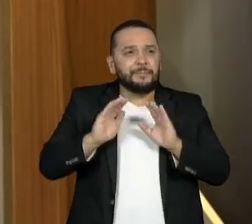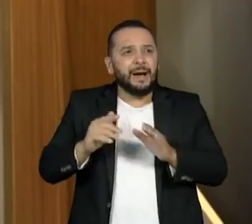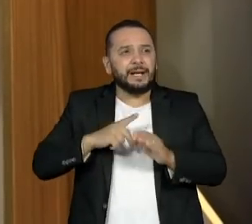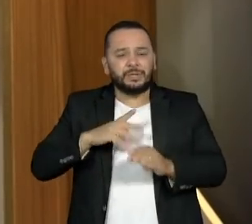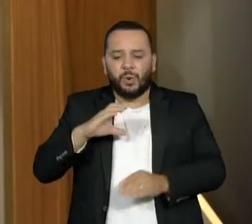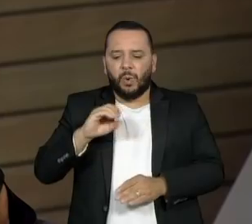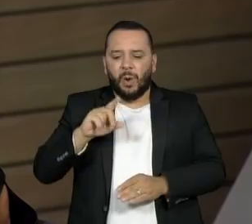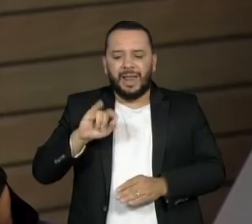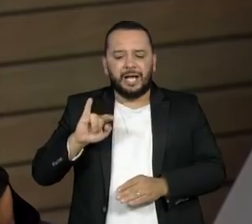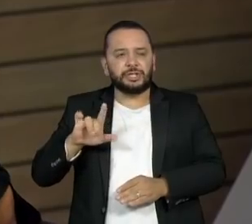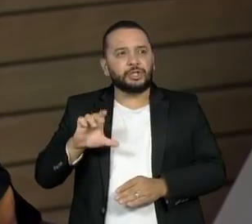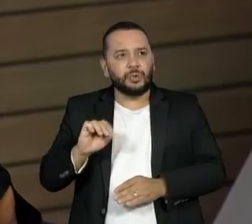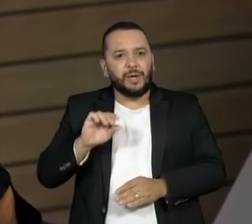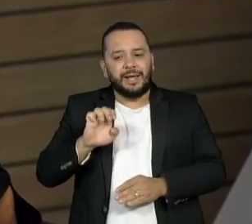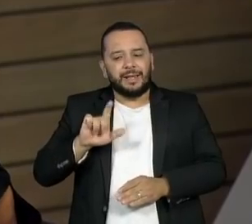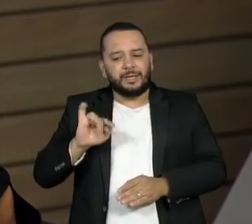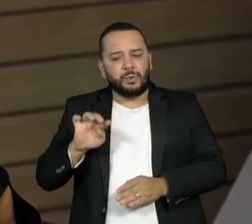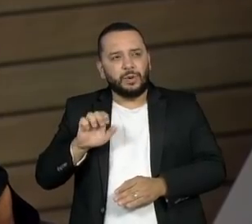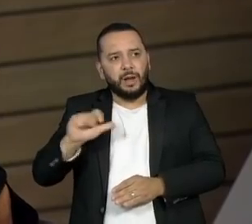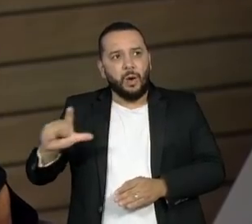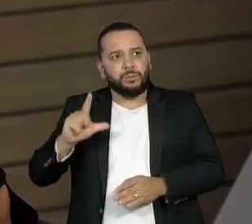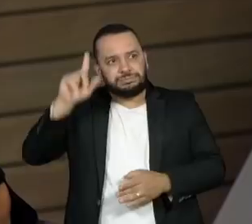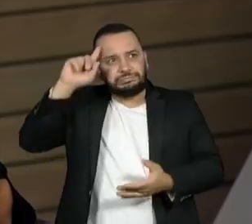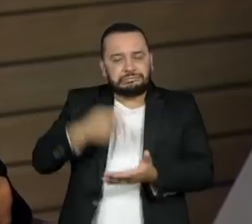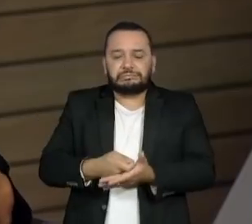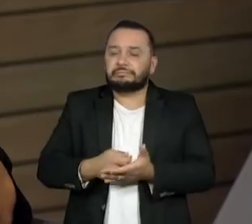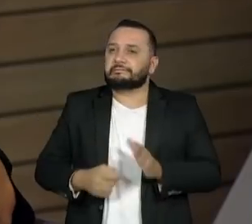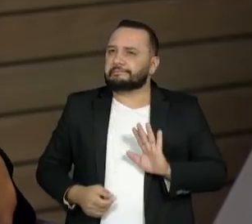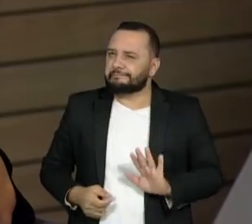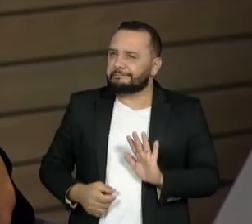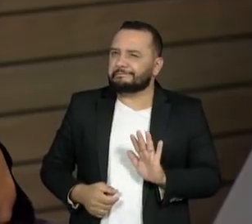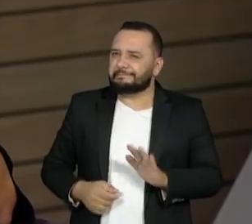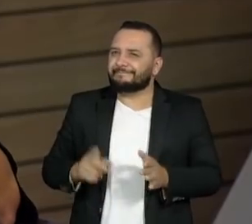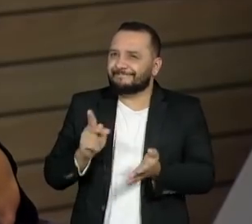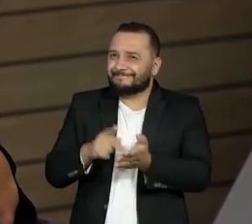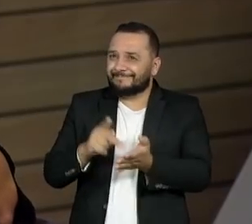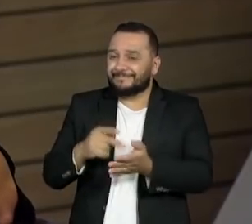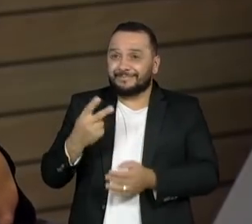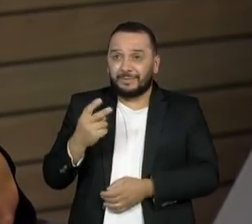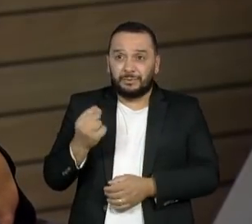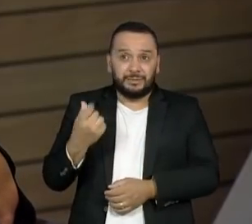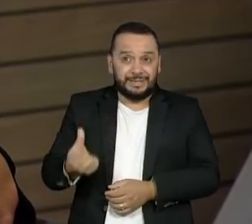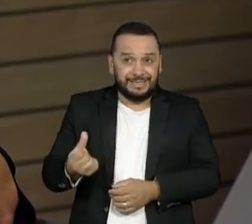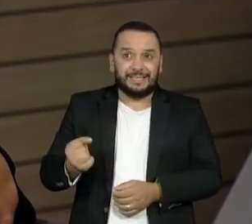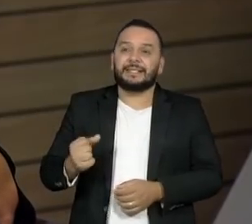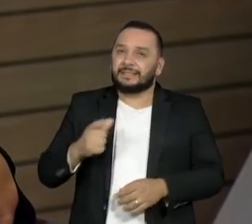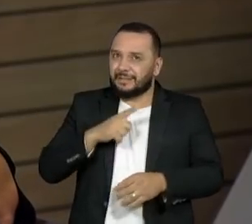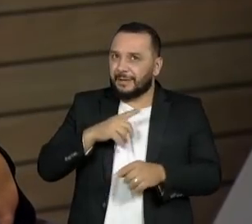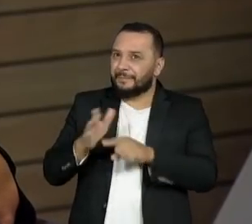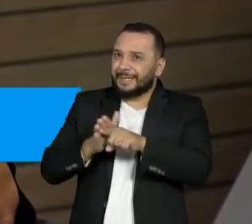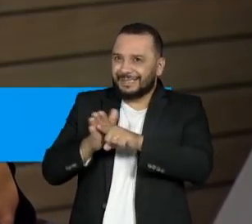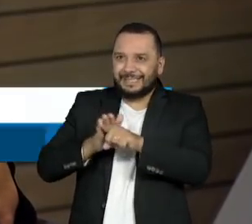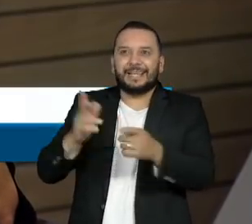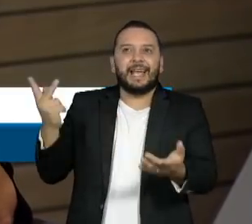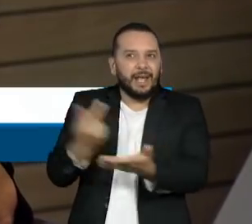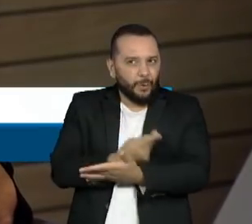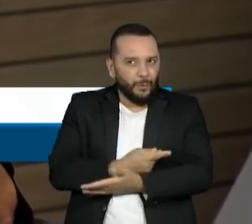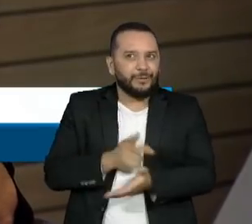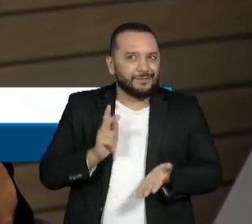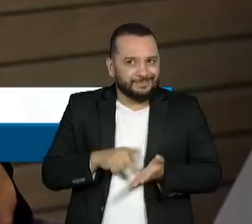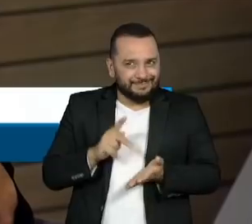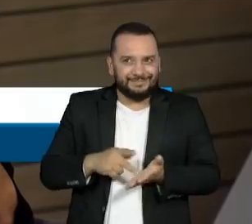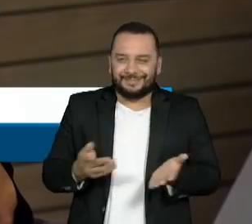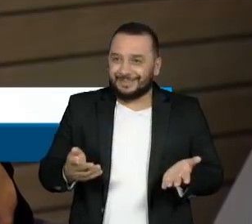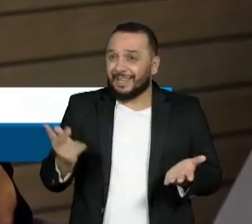levaram. A gente tem uma pergunta muito grande para esse ano, que é o seguinte: em 2016, as pesquisas erraram muito, né? Tanto